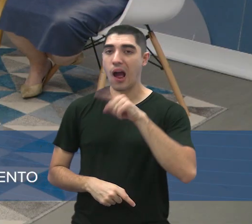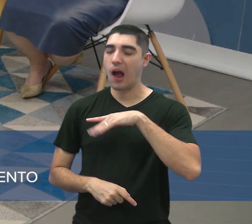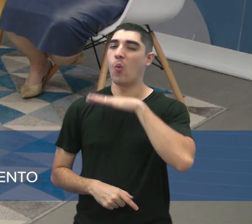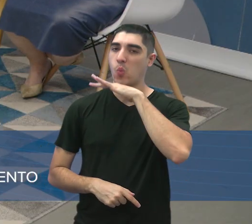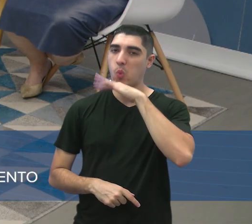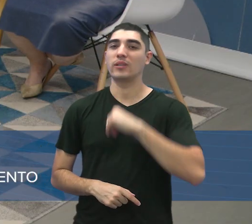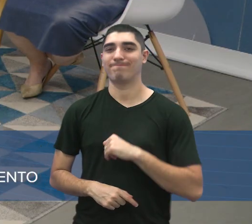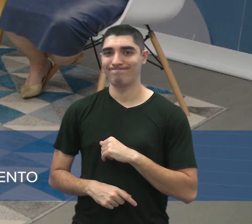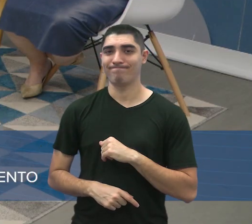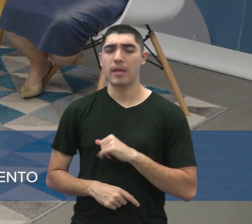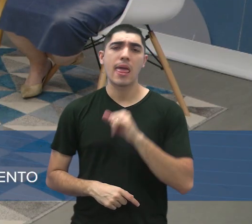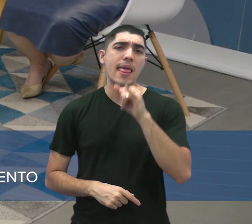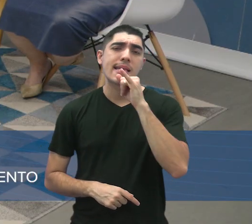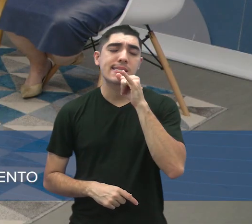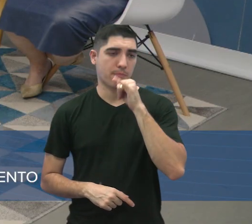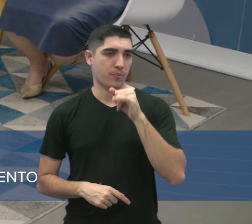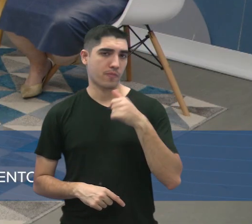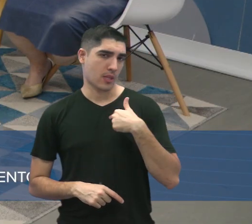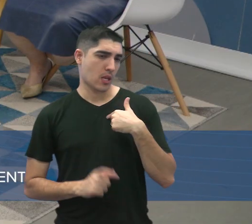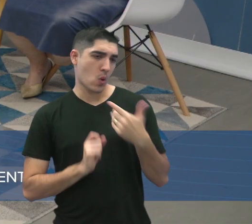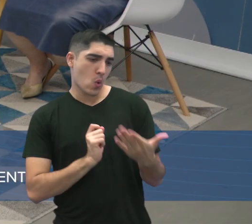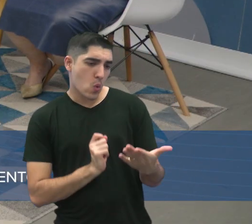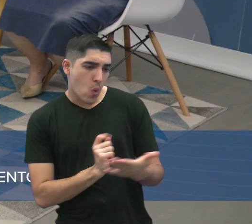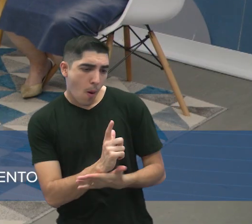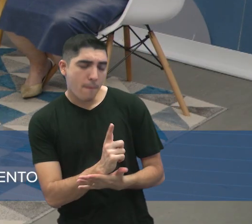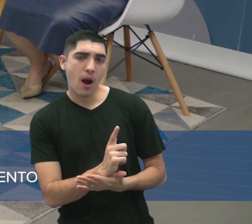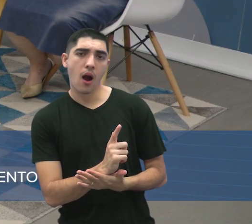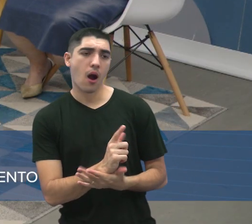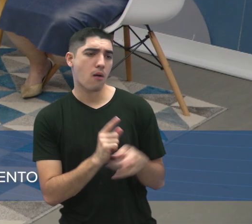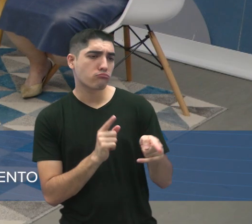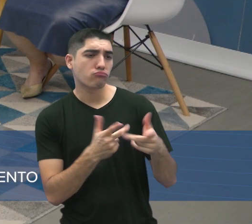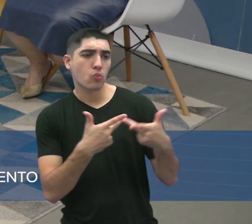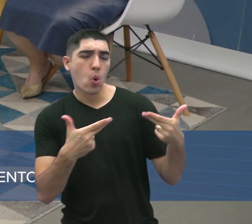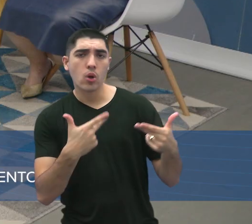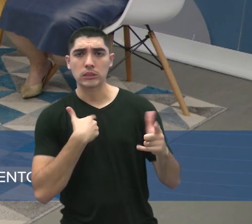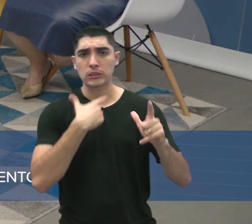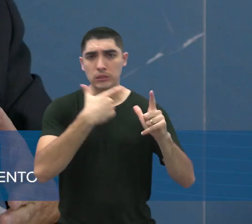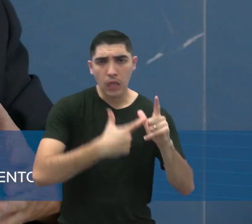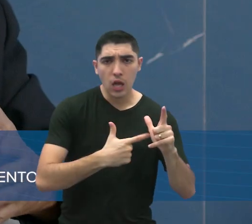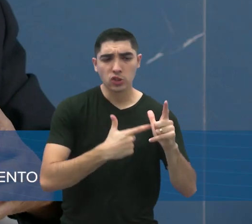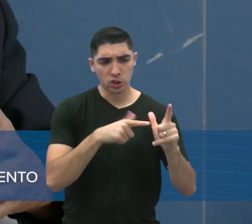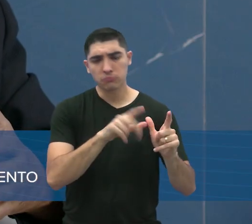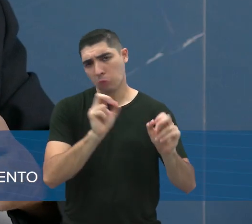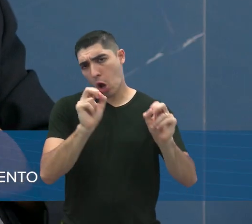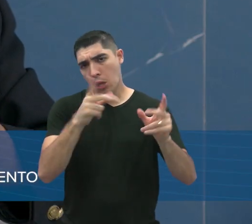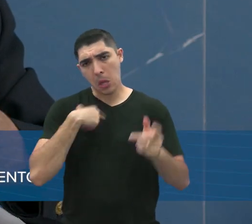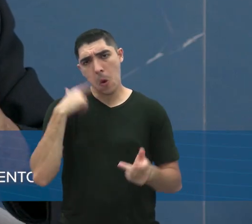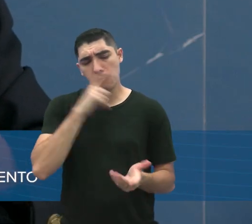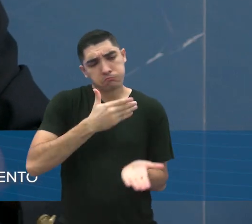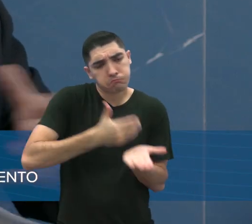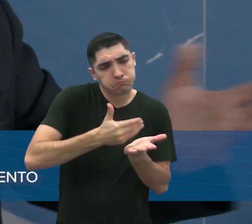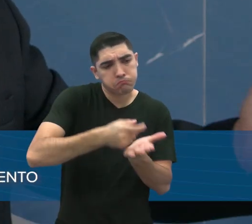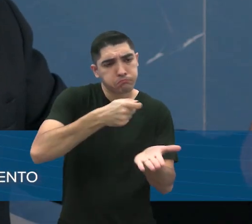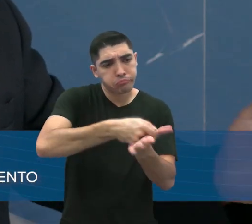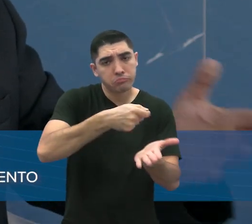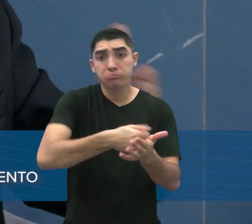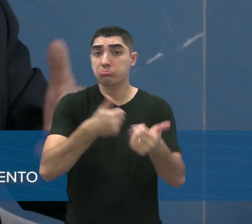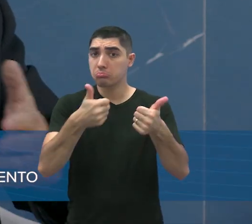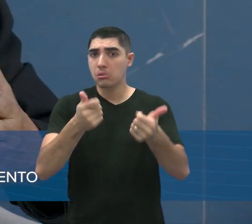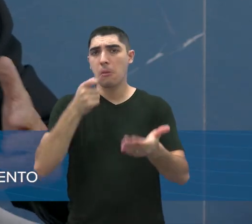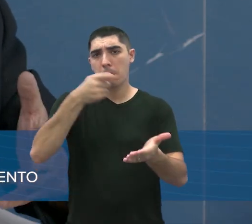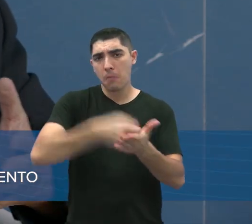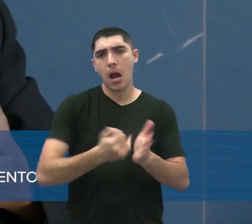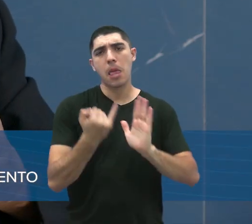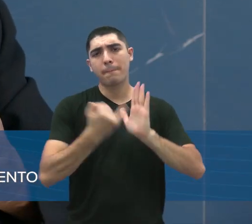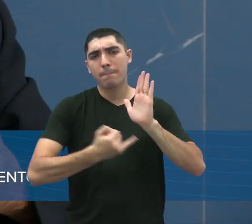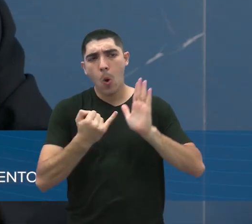a dívida saudável, você está comprando, né? Você está consumindo. Isso é bom, porque está gerando impostos,